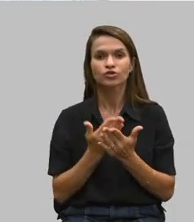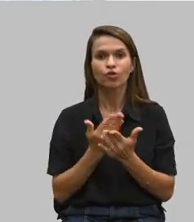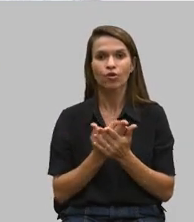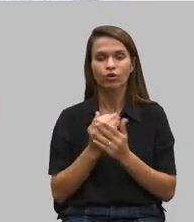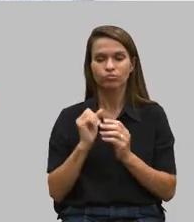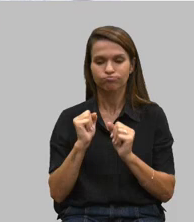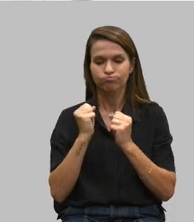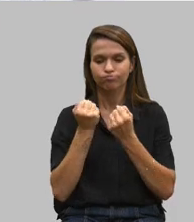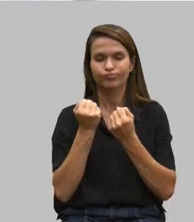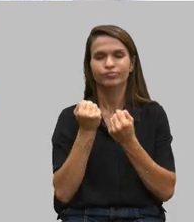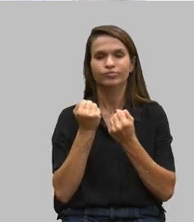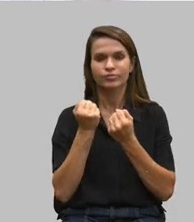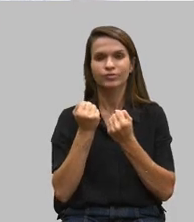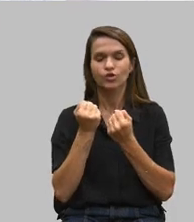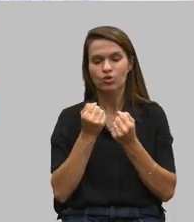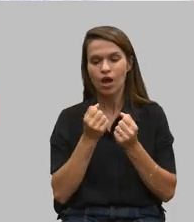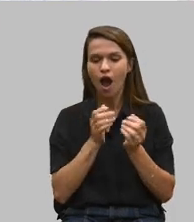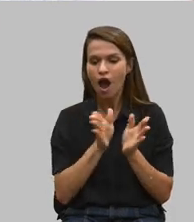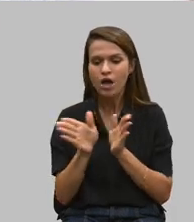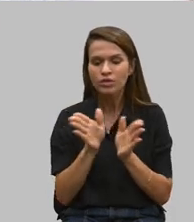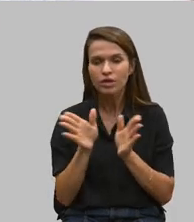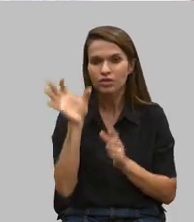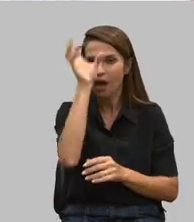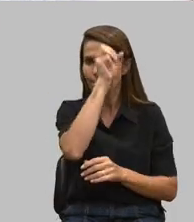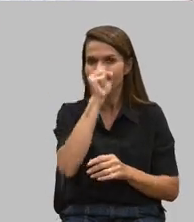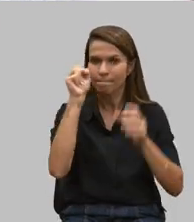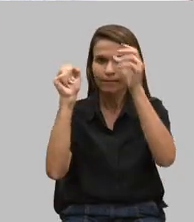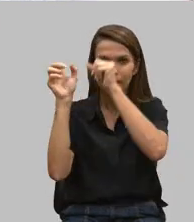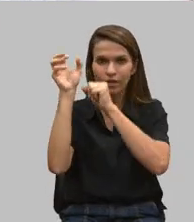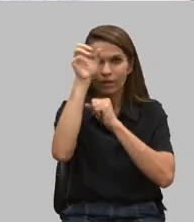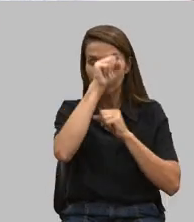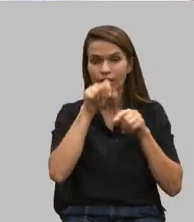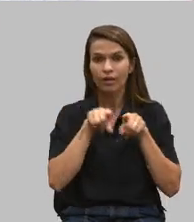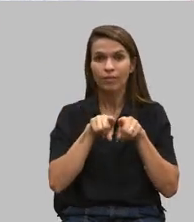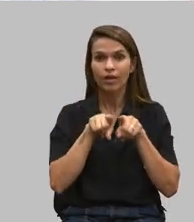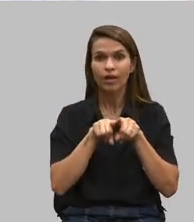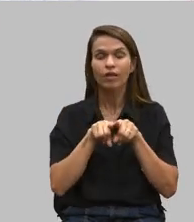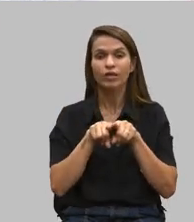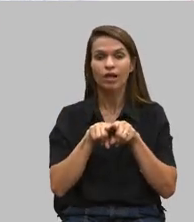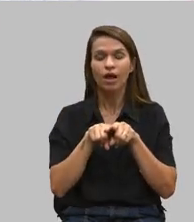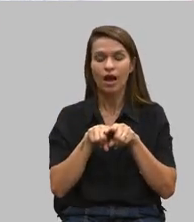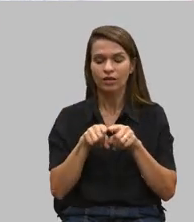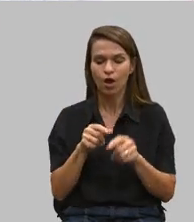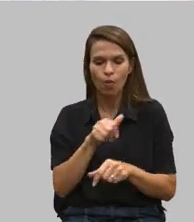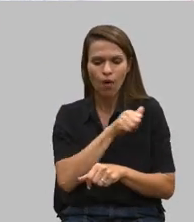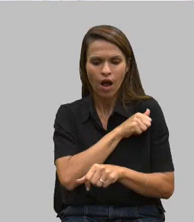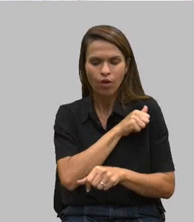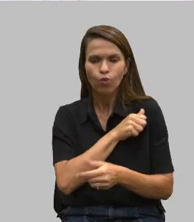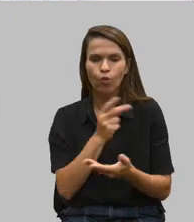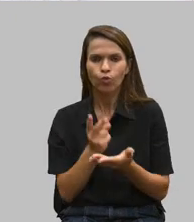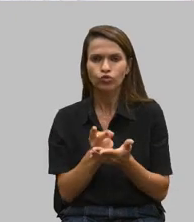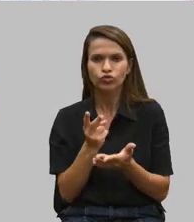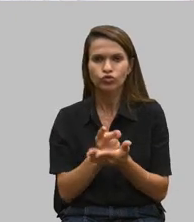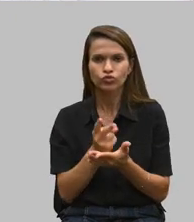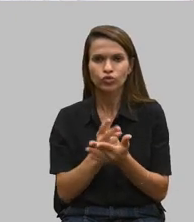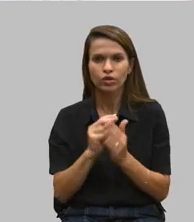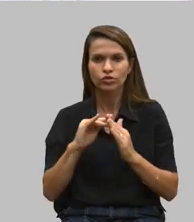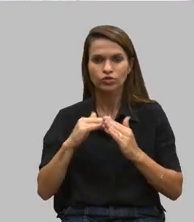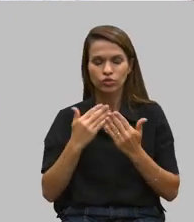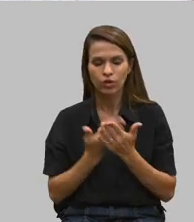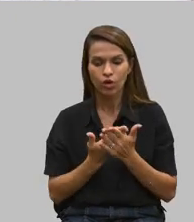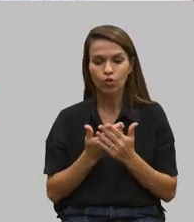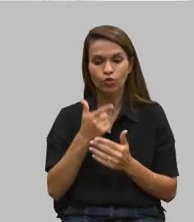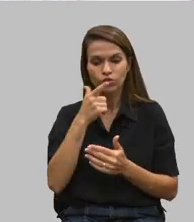aprendam a gente precisa de entender que até a permanência do Estudante quando conseguimos fazer uma